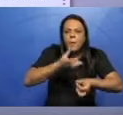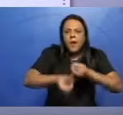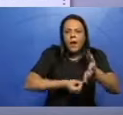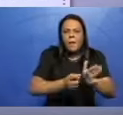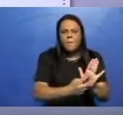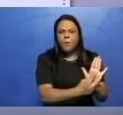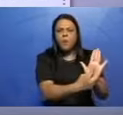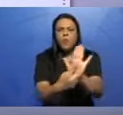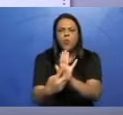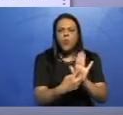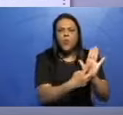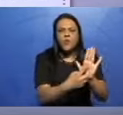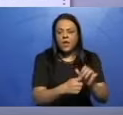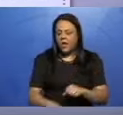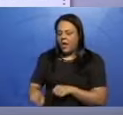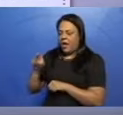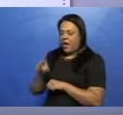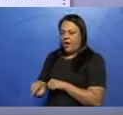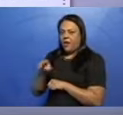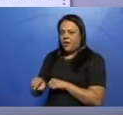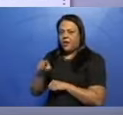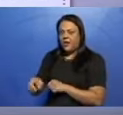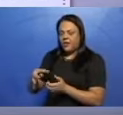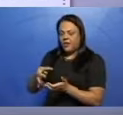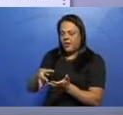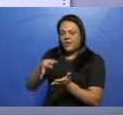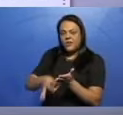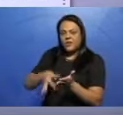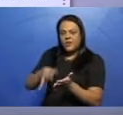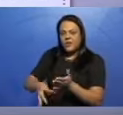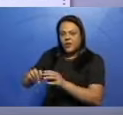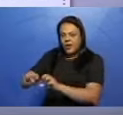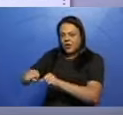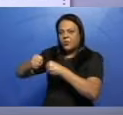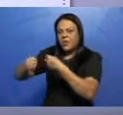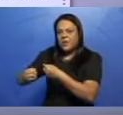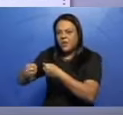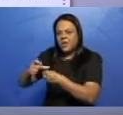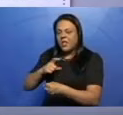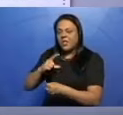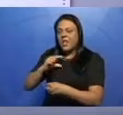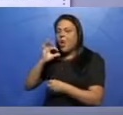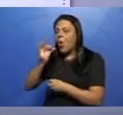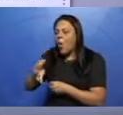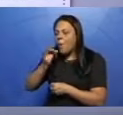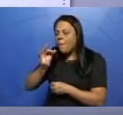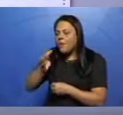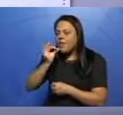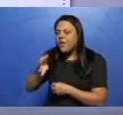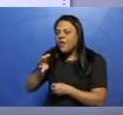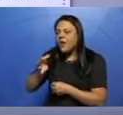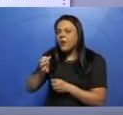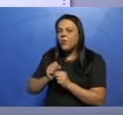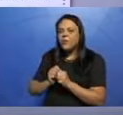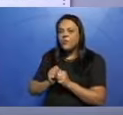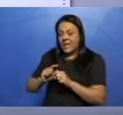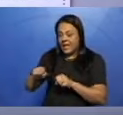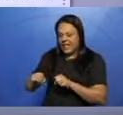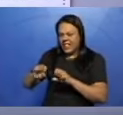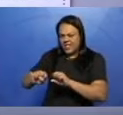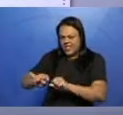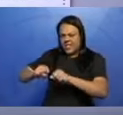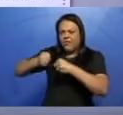Já na dissertação argumentativa, o objetivo já é outro. Texto que expõe opiniões, juízos de valor e os